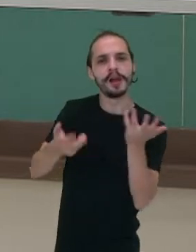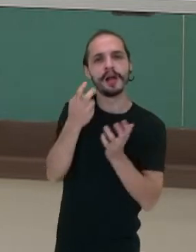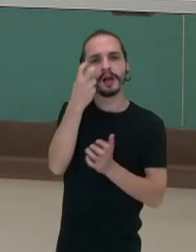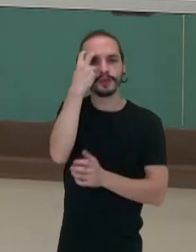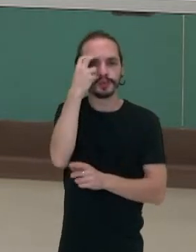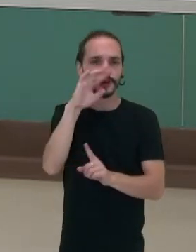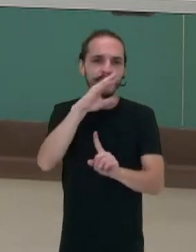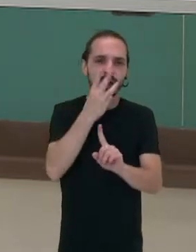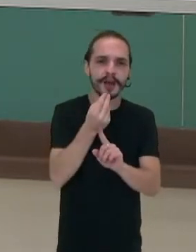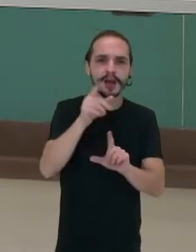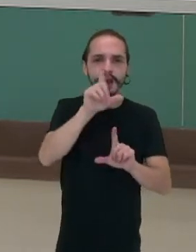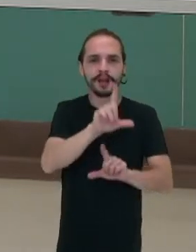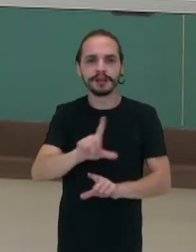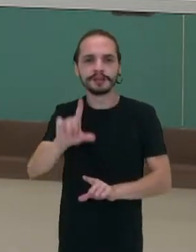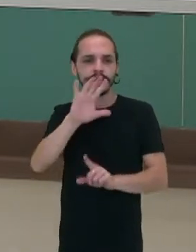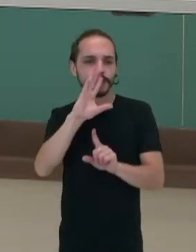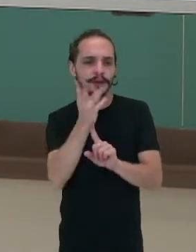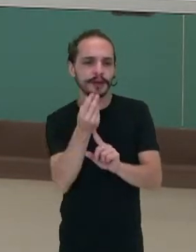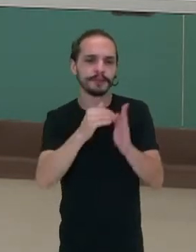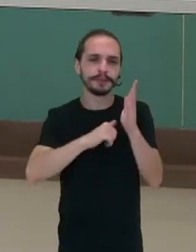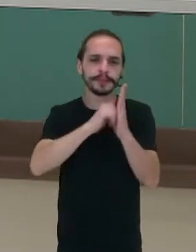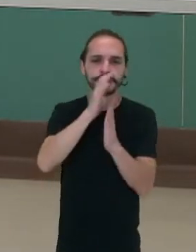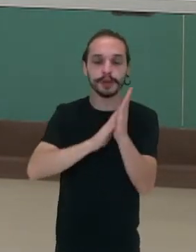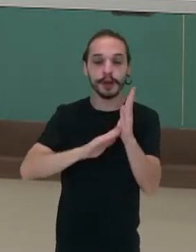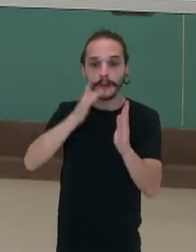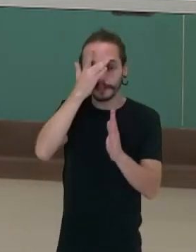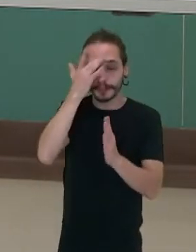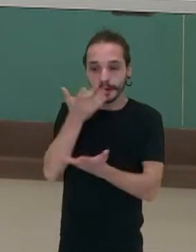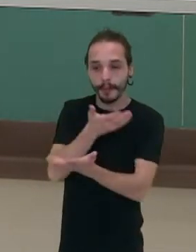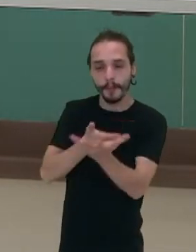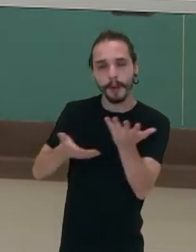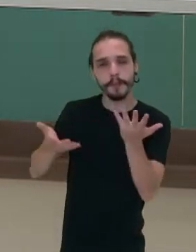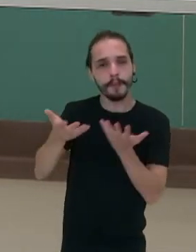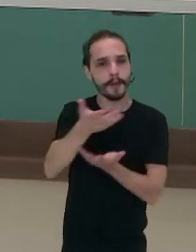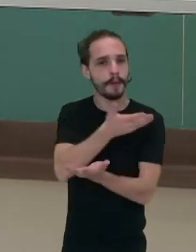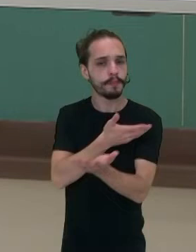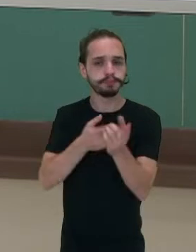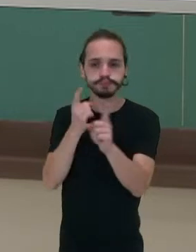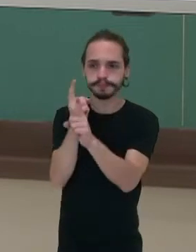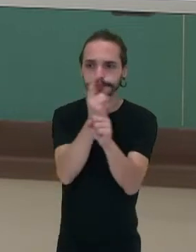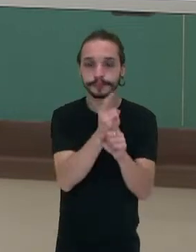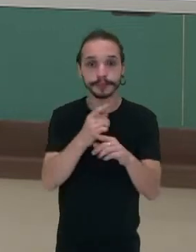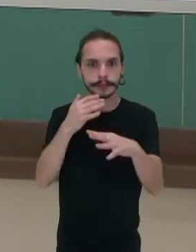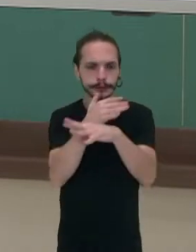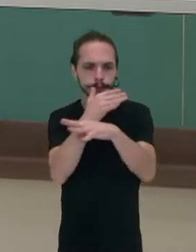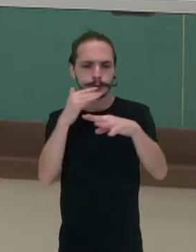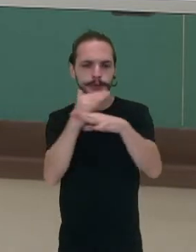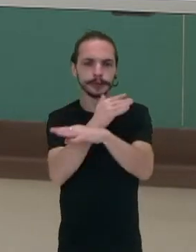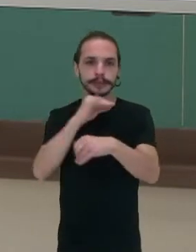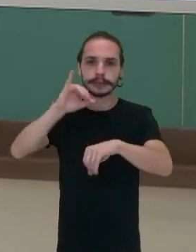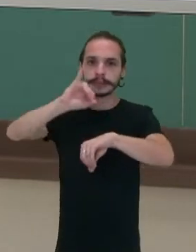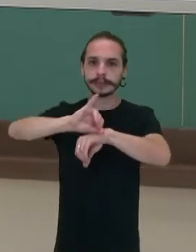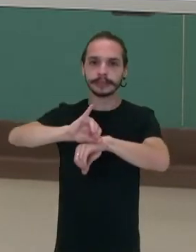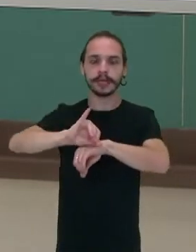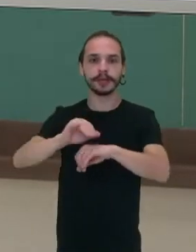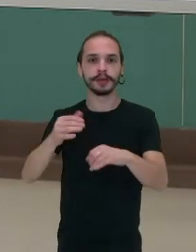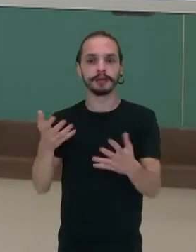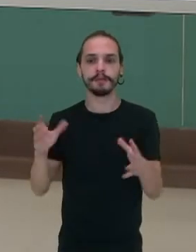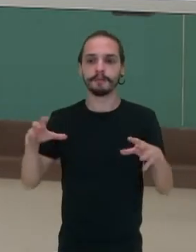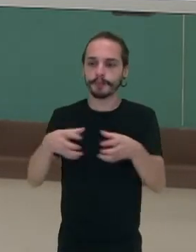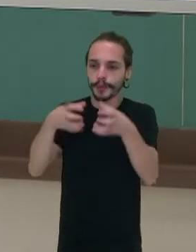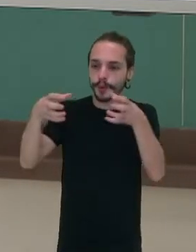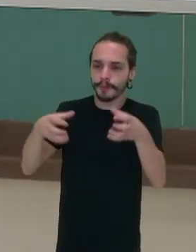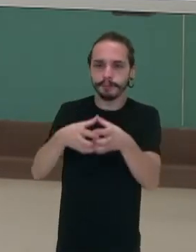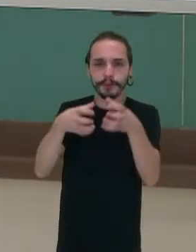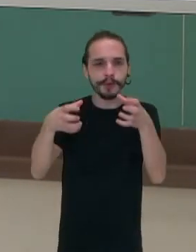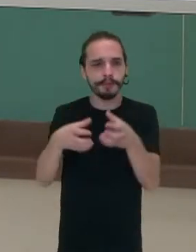pessoas começam a conversar e esses centros começam a ser vamos colocar, locais de convívio, que as pessoas têm